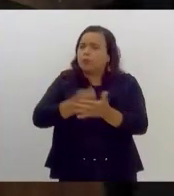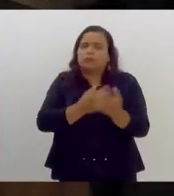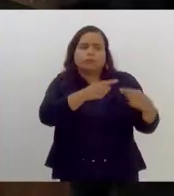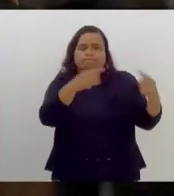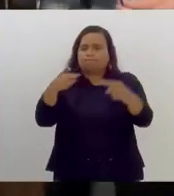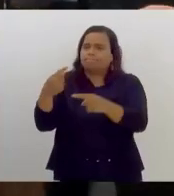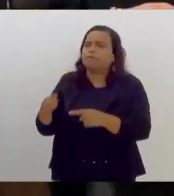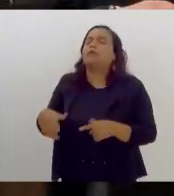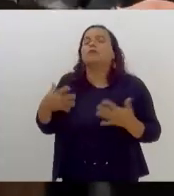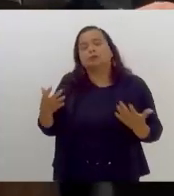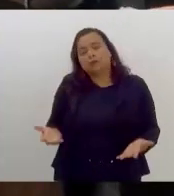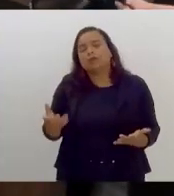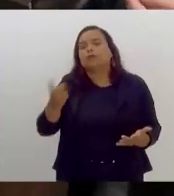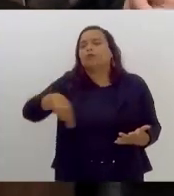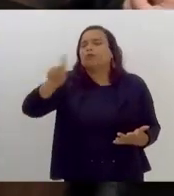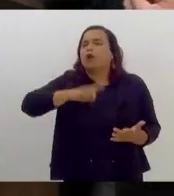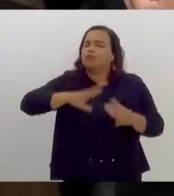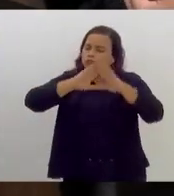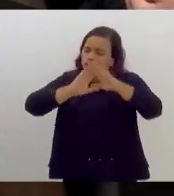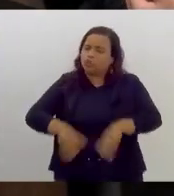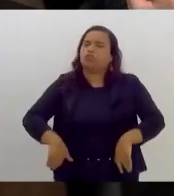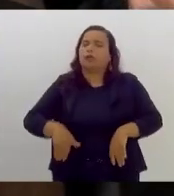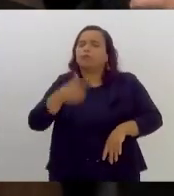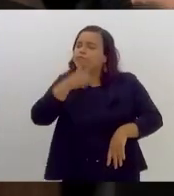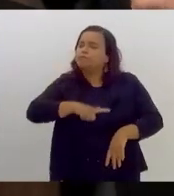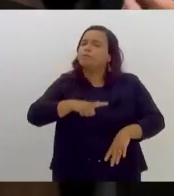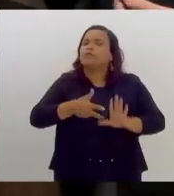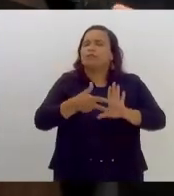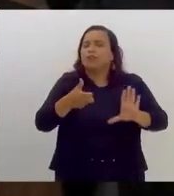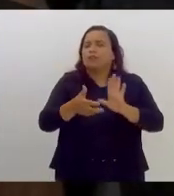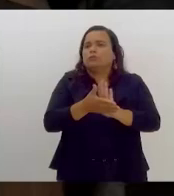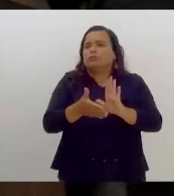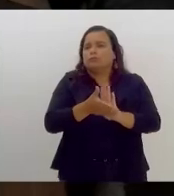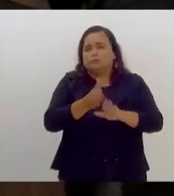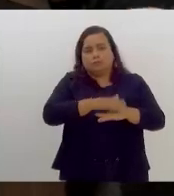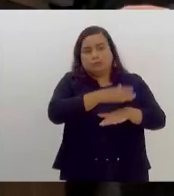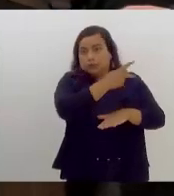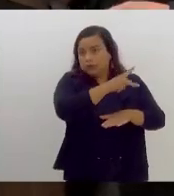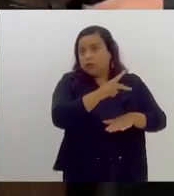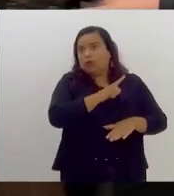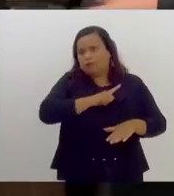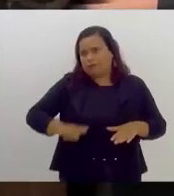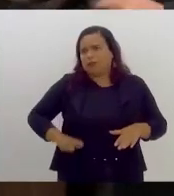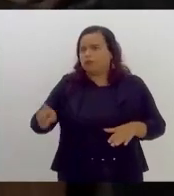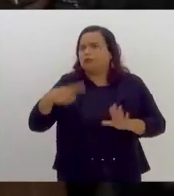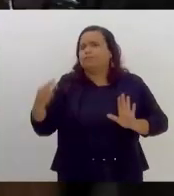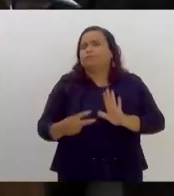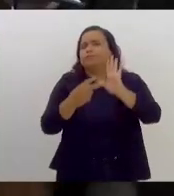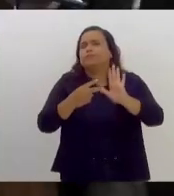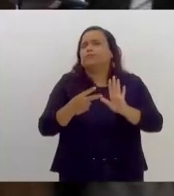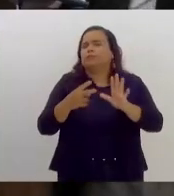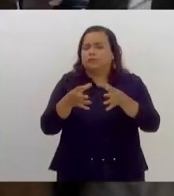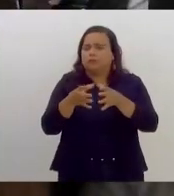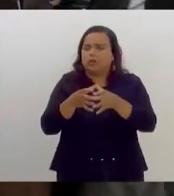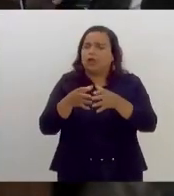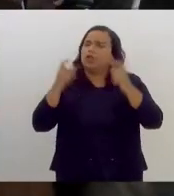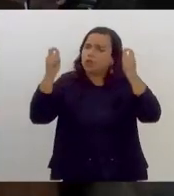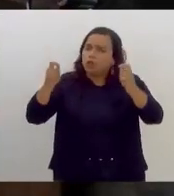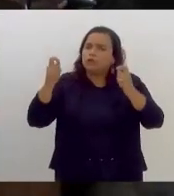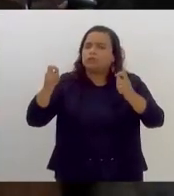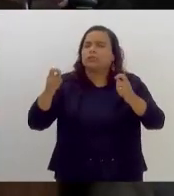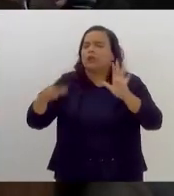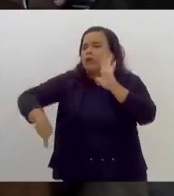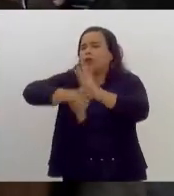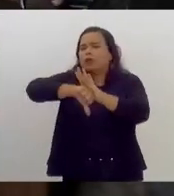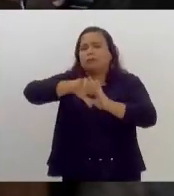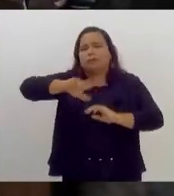conseguiu derrubar o veto dado pelo governador, reconhecendo que as torcidas não são criminosas e que cada crime